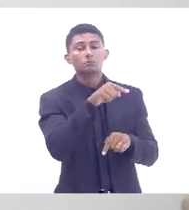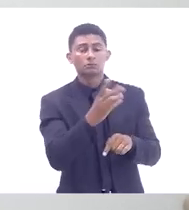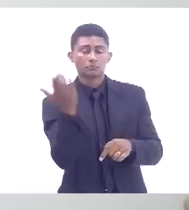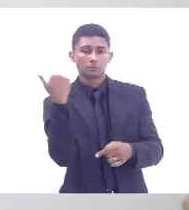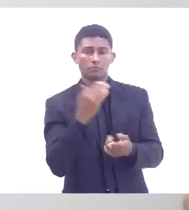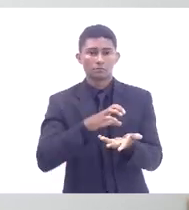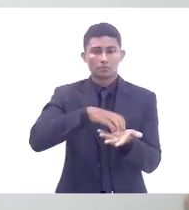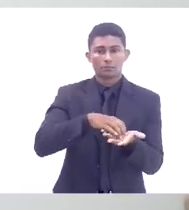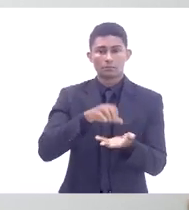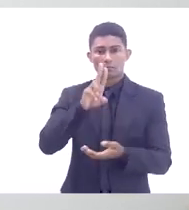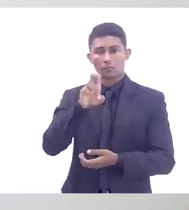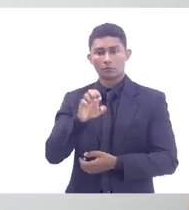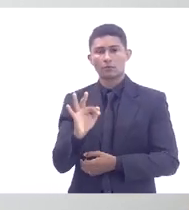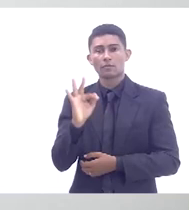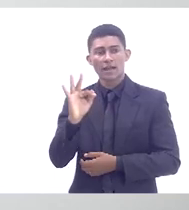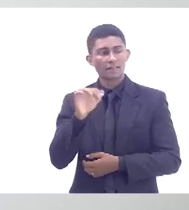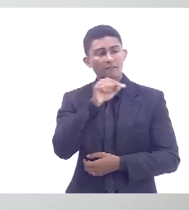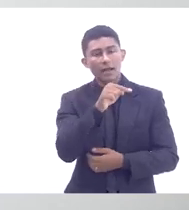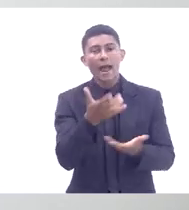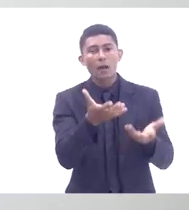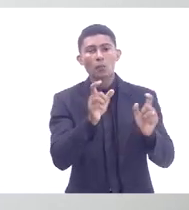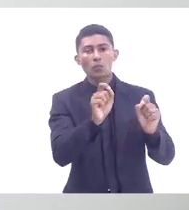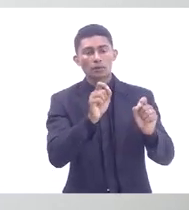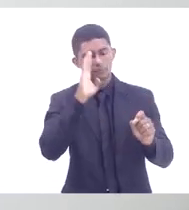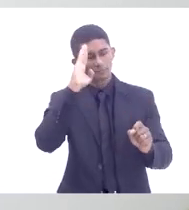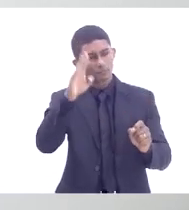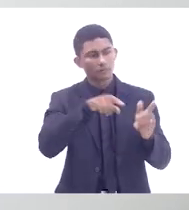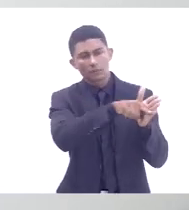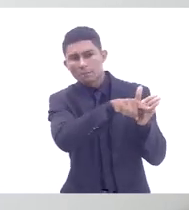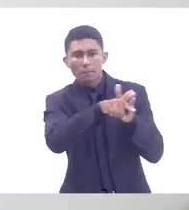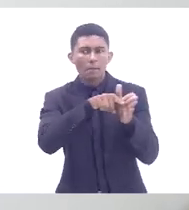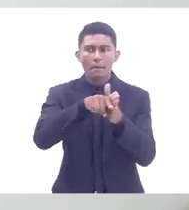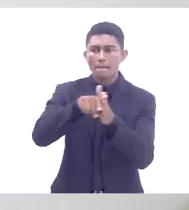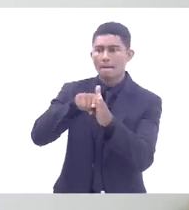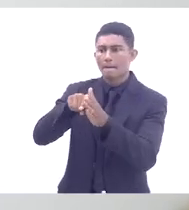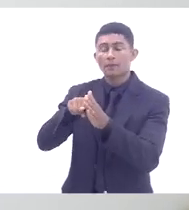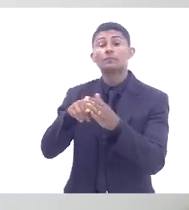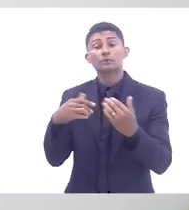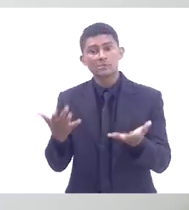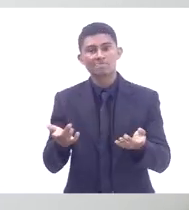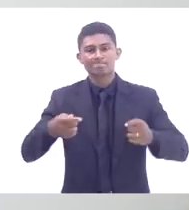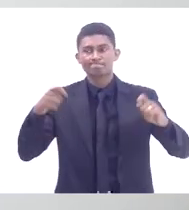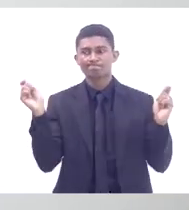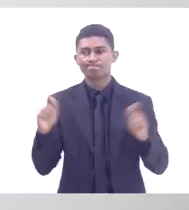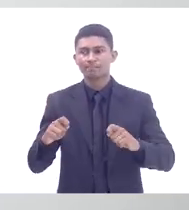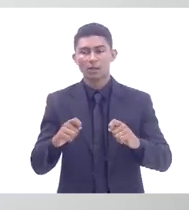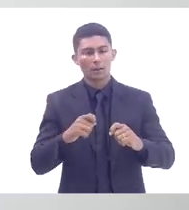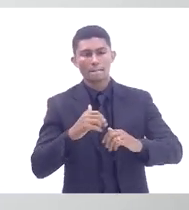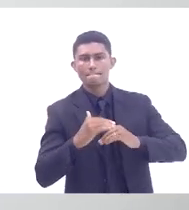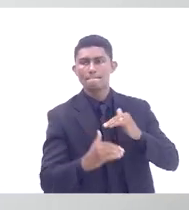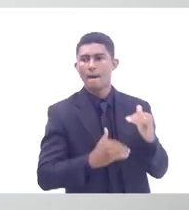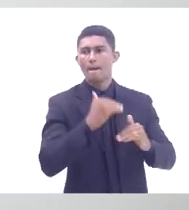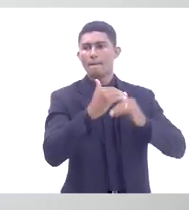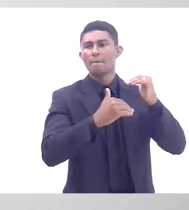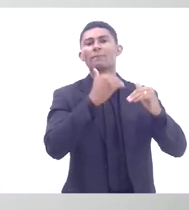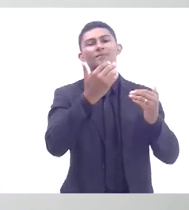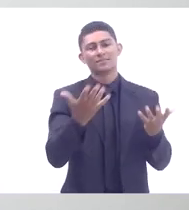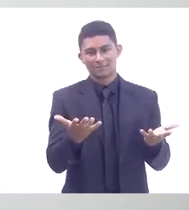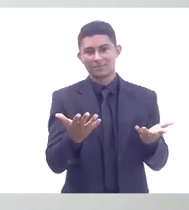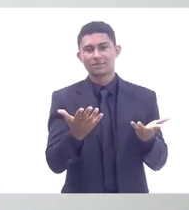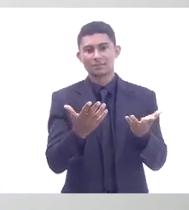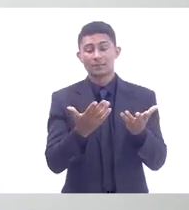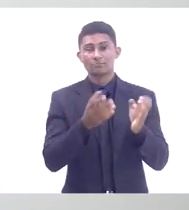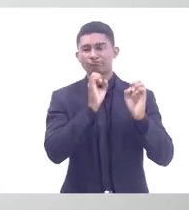inicialmente é a pesquisa EA partir da pesquisa o desenvolvimento de uma de uma extensão e de um